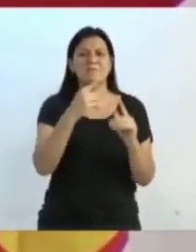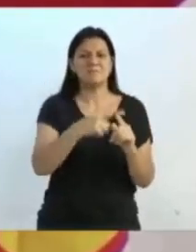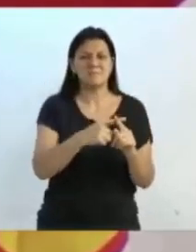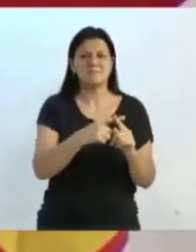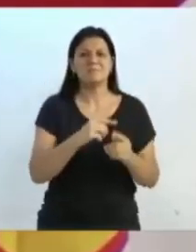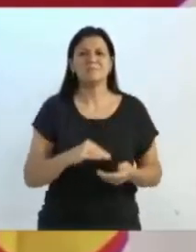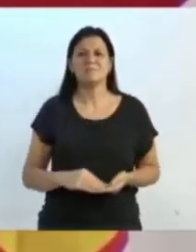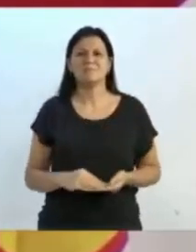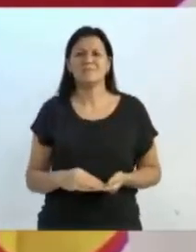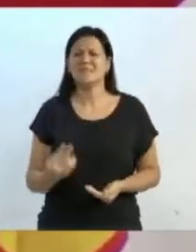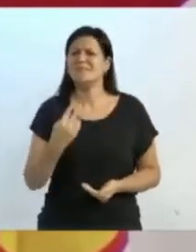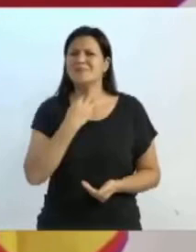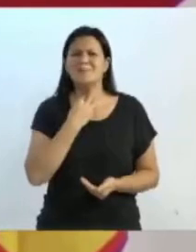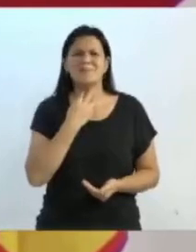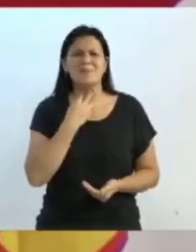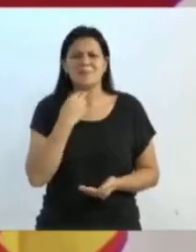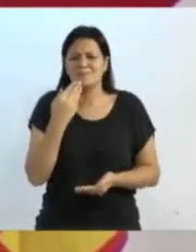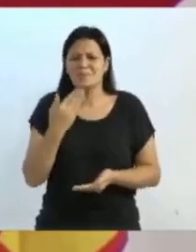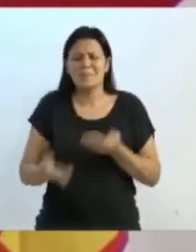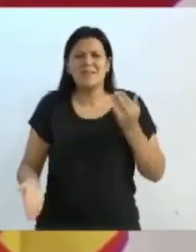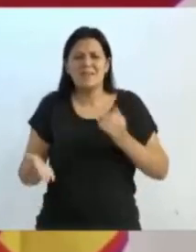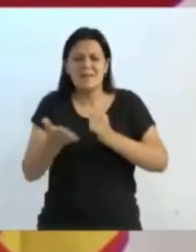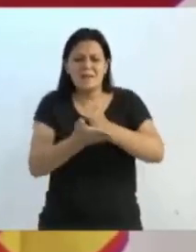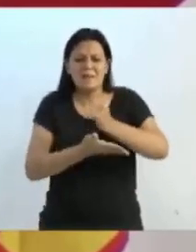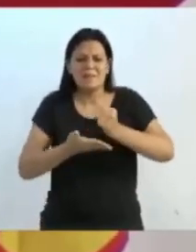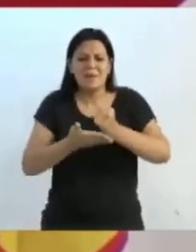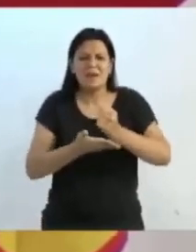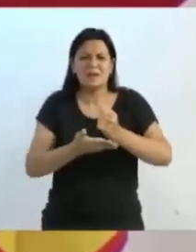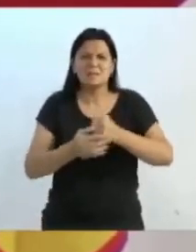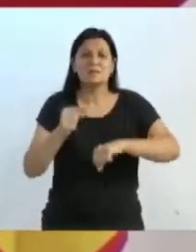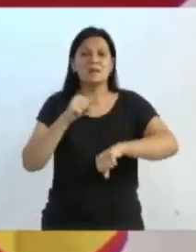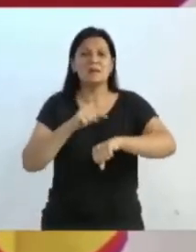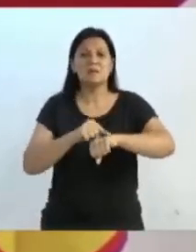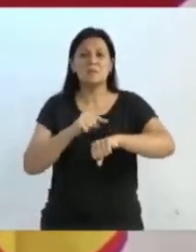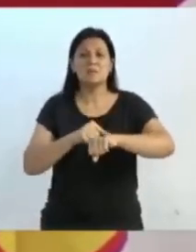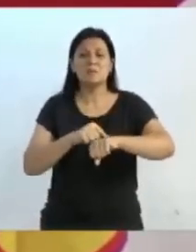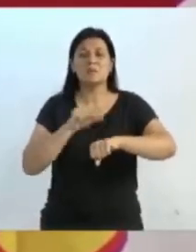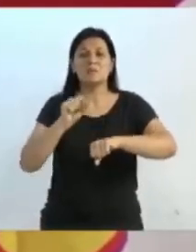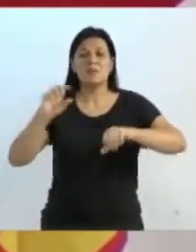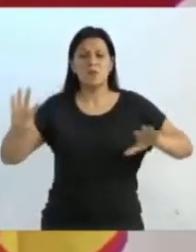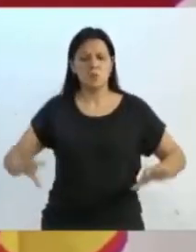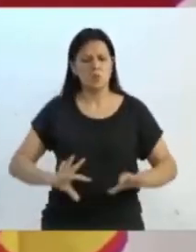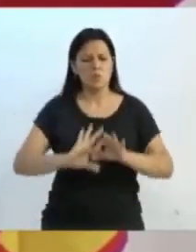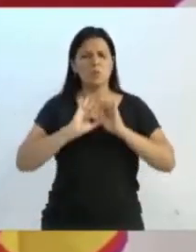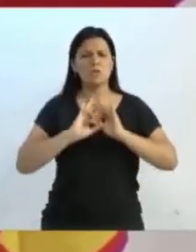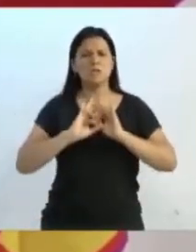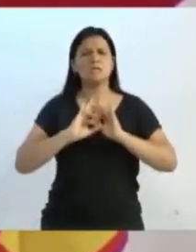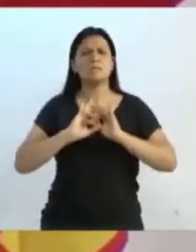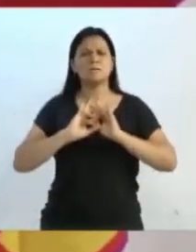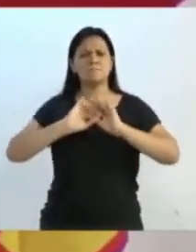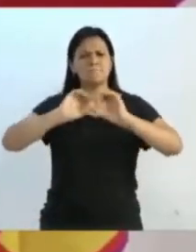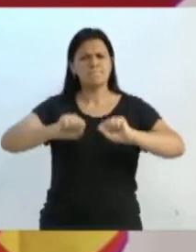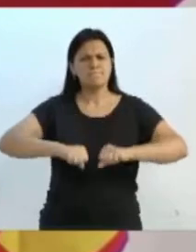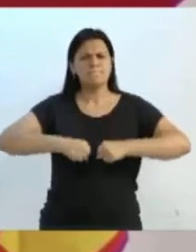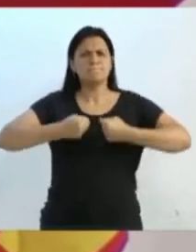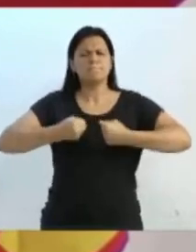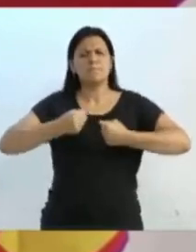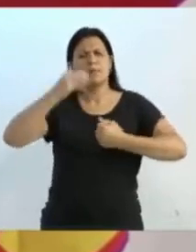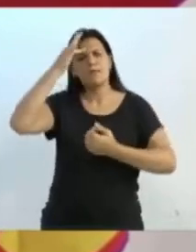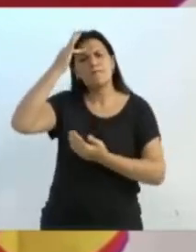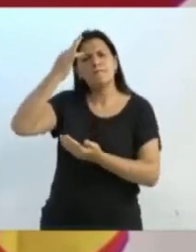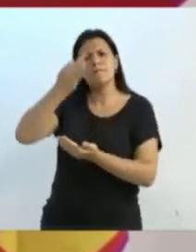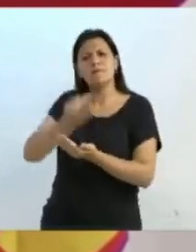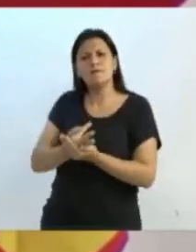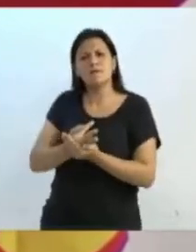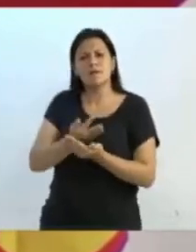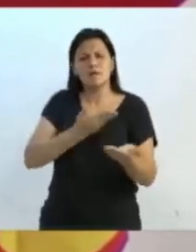a gente não pode perder esses fundamentos. É momento de nós unirmos forças, unirmos a nossa fé em favor